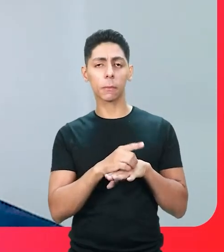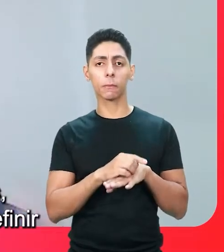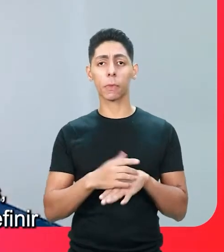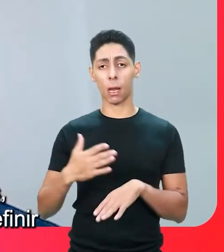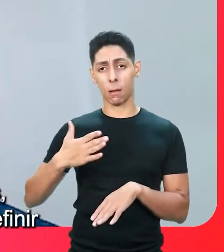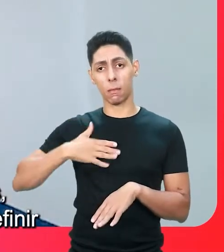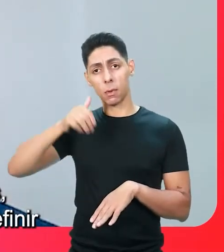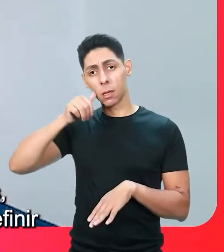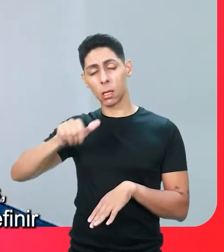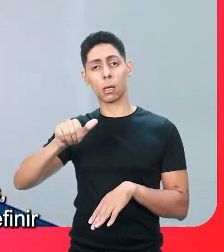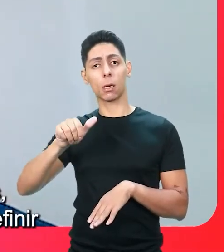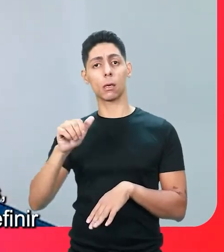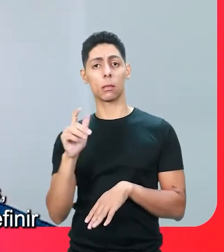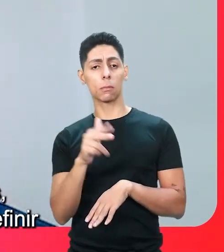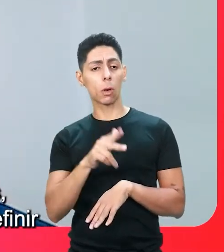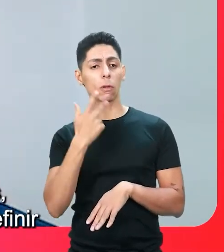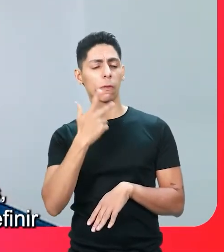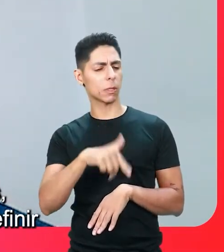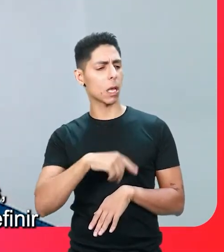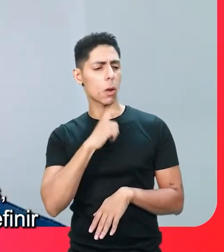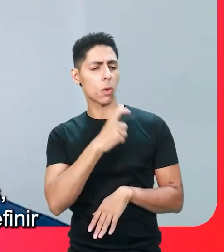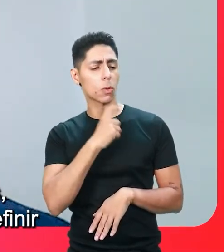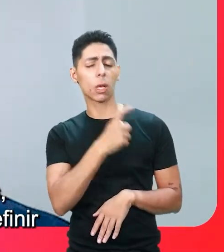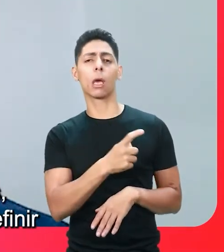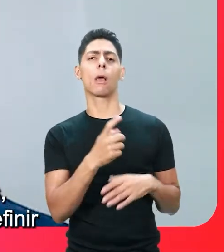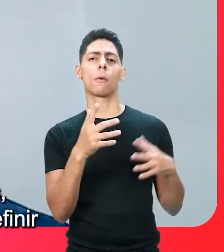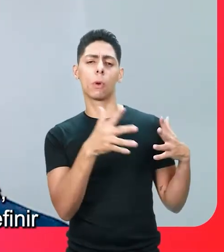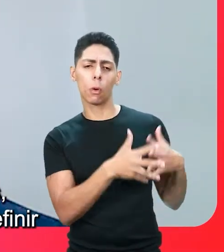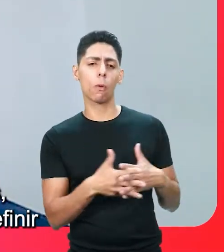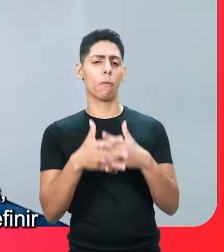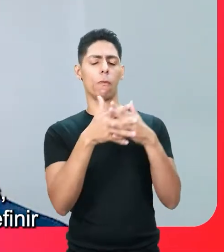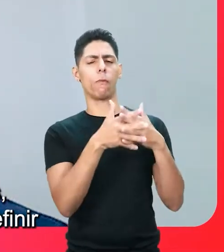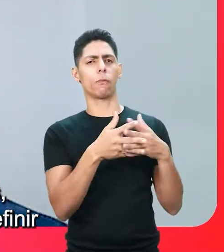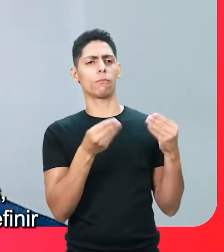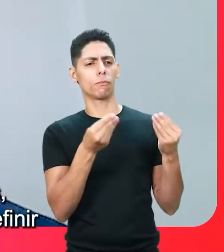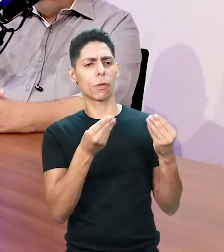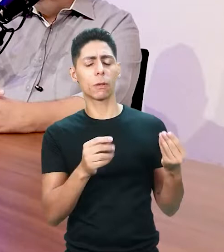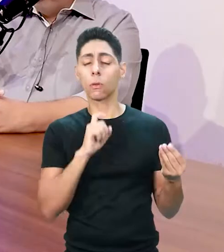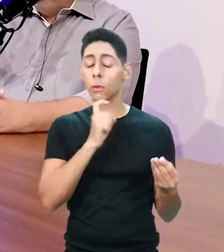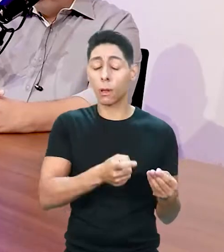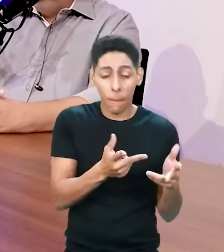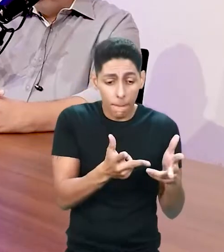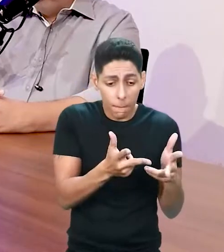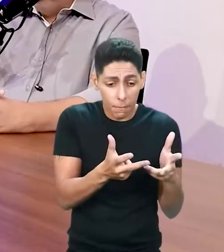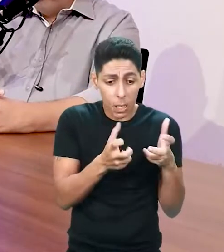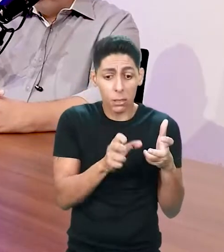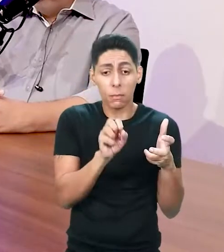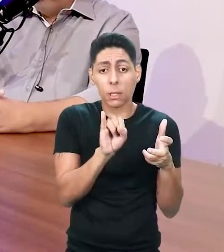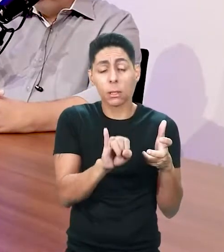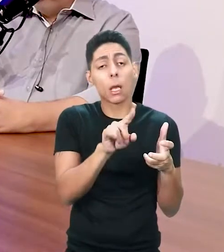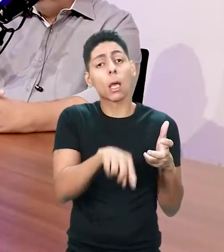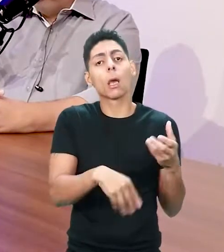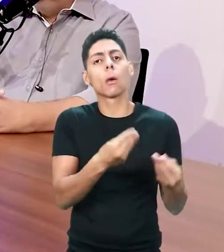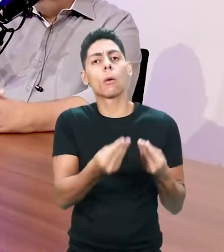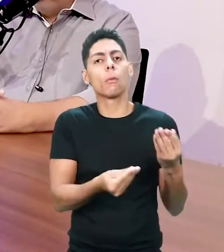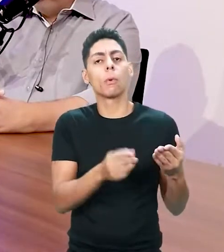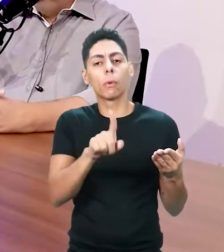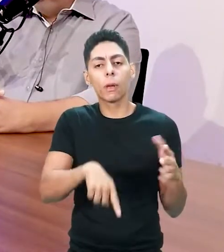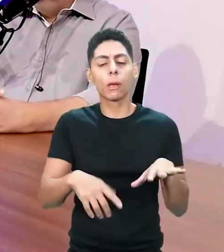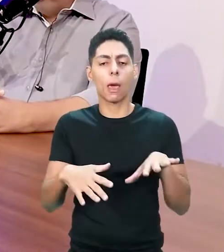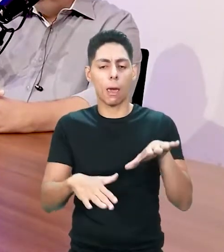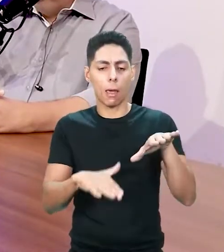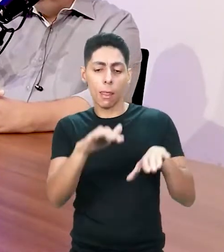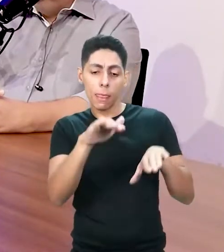é minha esposa, que tem visão normal, ela diz, Marcos, até eu me confundo. Você não consegue definir o que é degrau, o que não